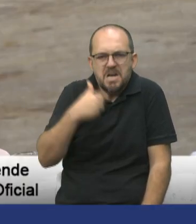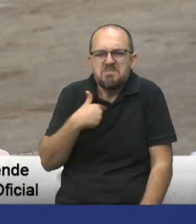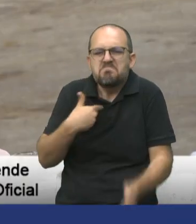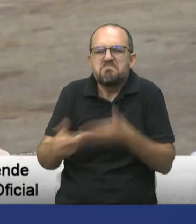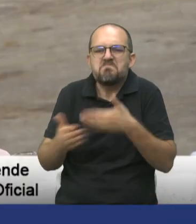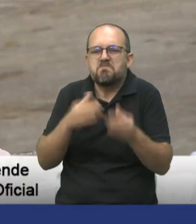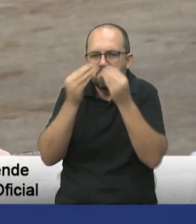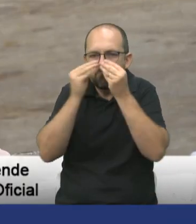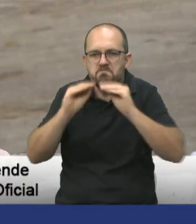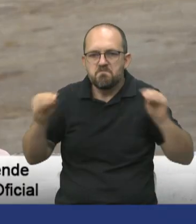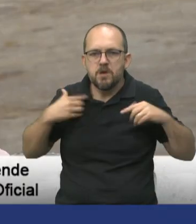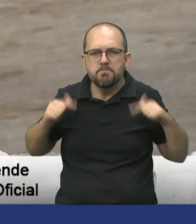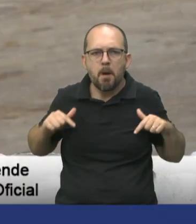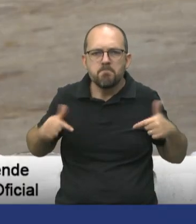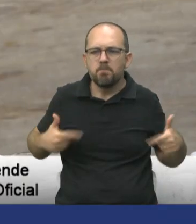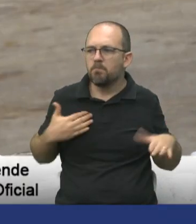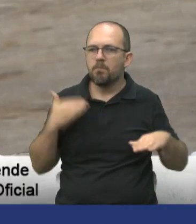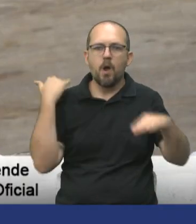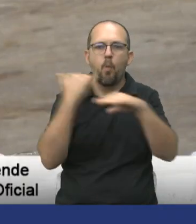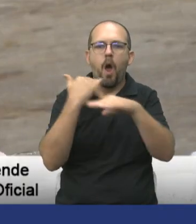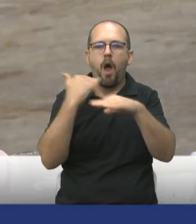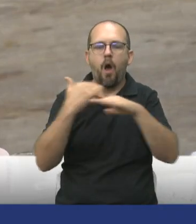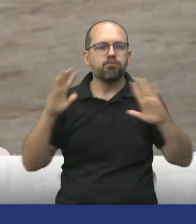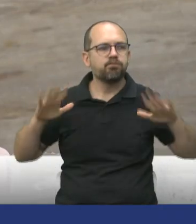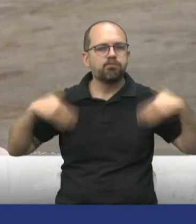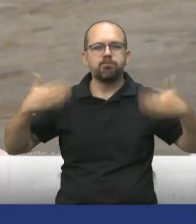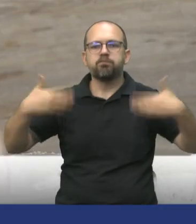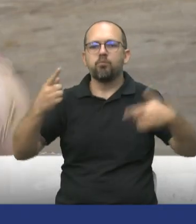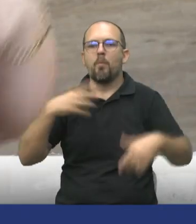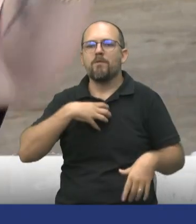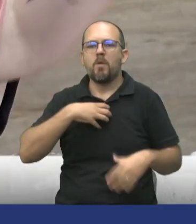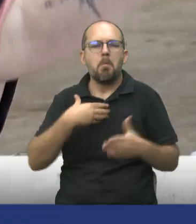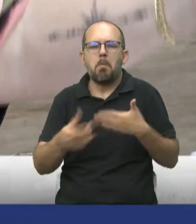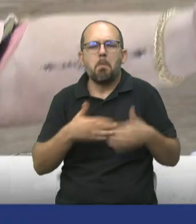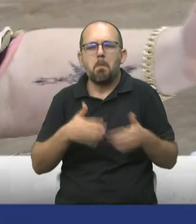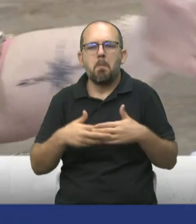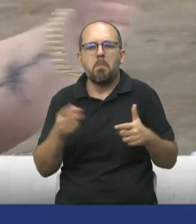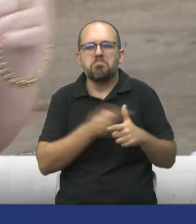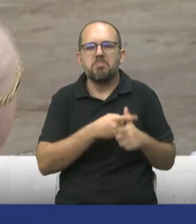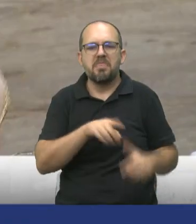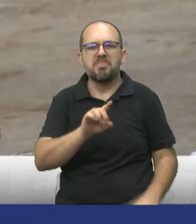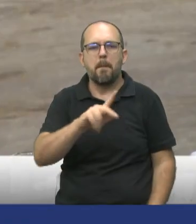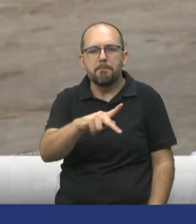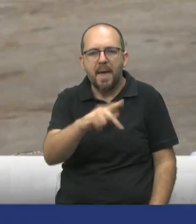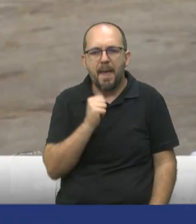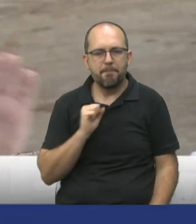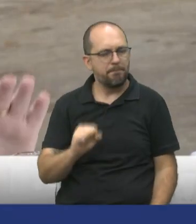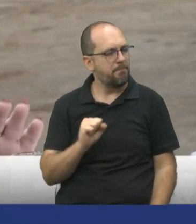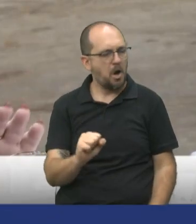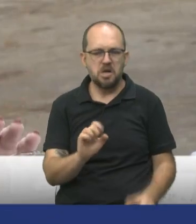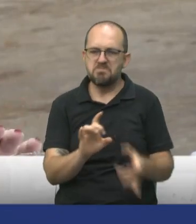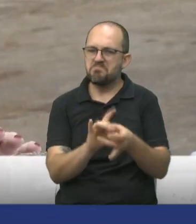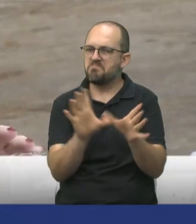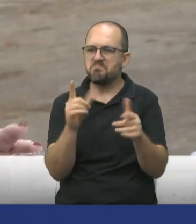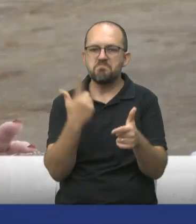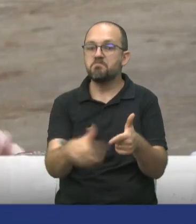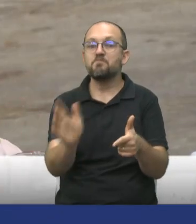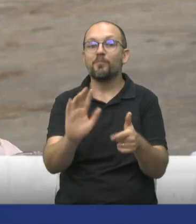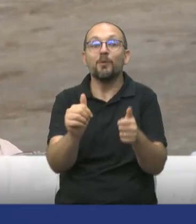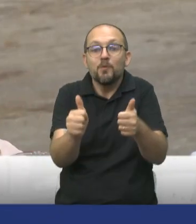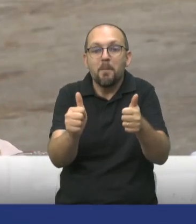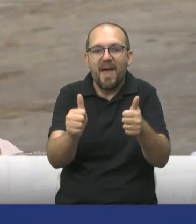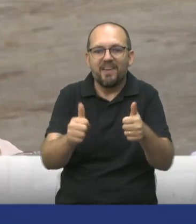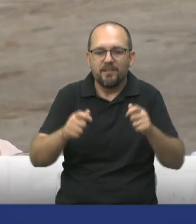para ninguém, que nós somos iguais, que nós podemos ficar de uma matéria de DP, que nós podemos isso, que nós podemos aquilo, está tudo bem. Está tudo